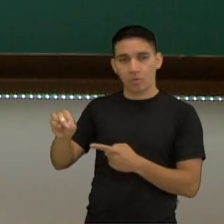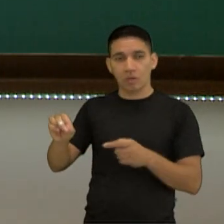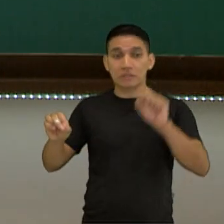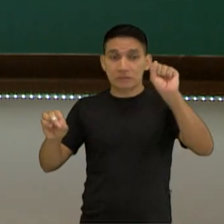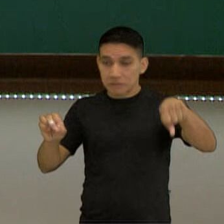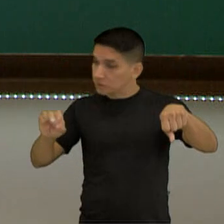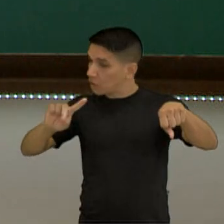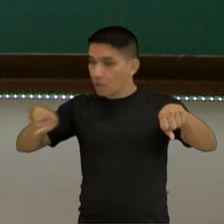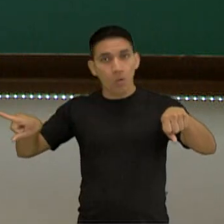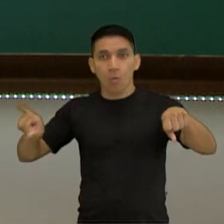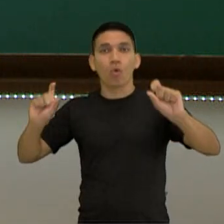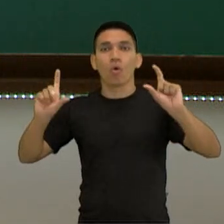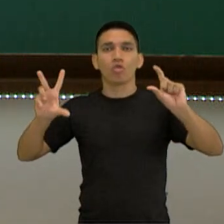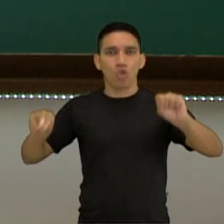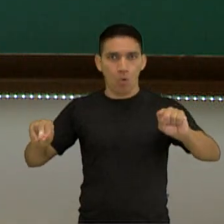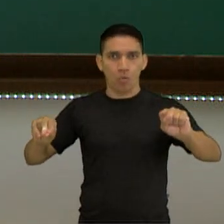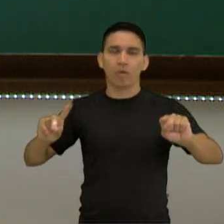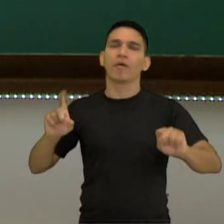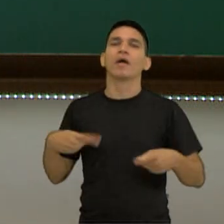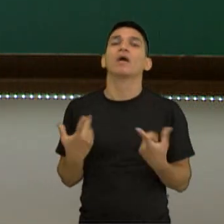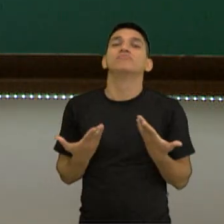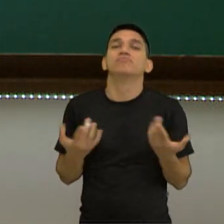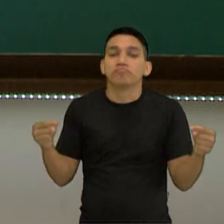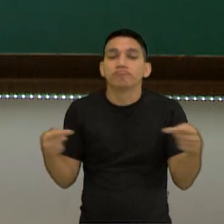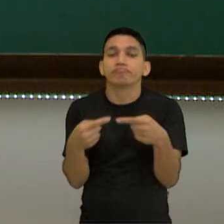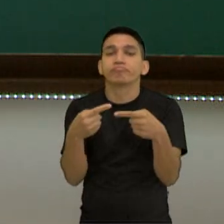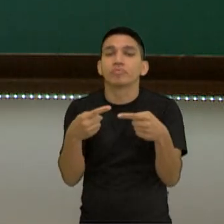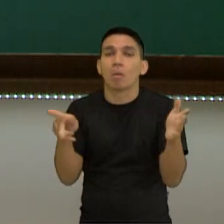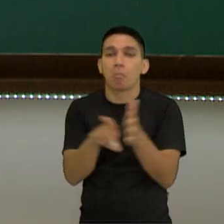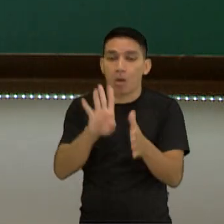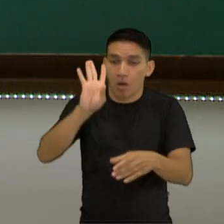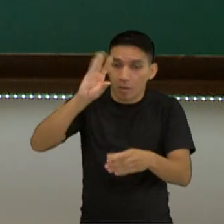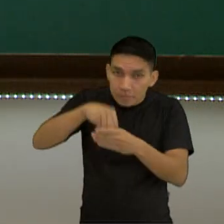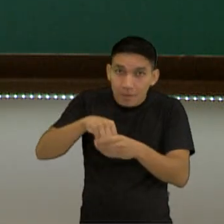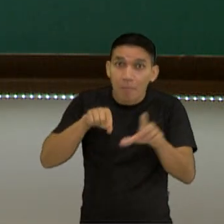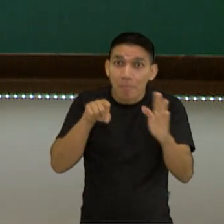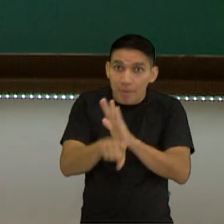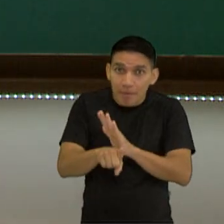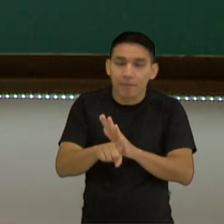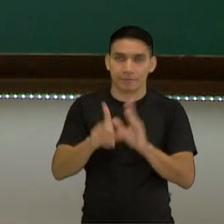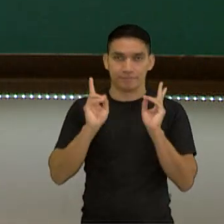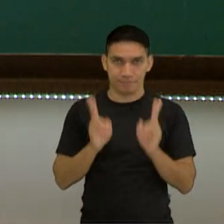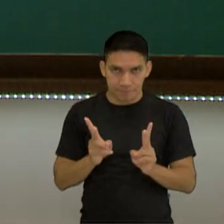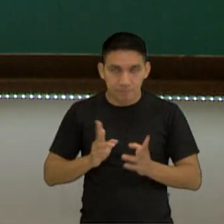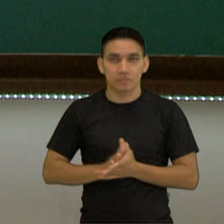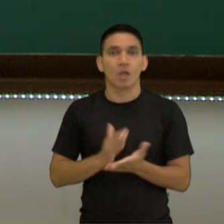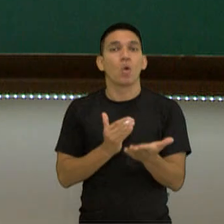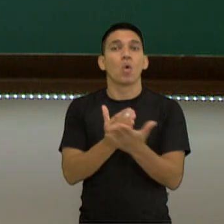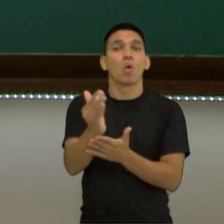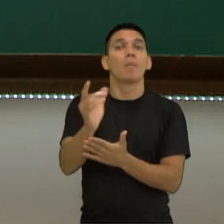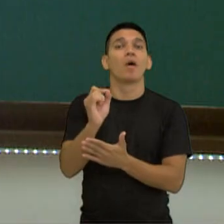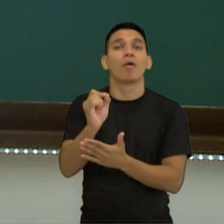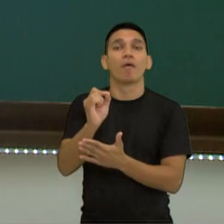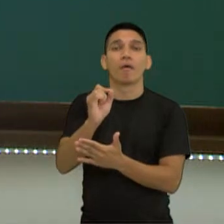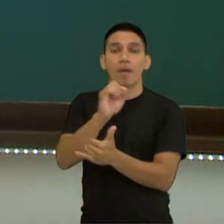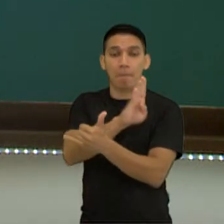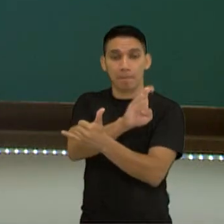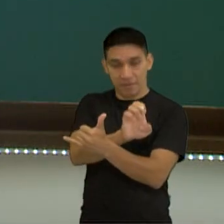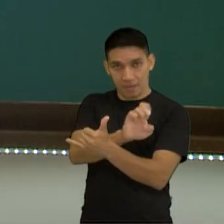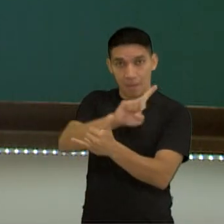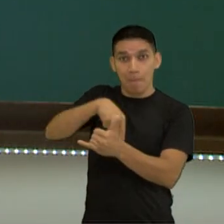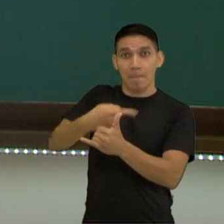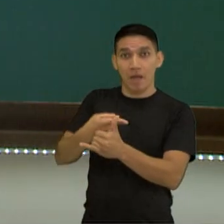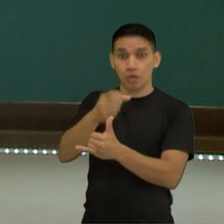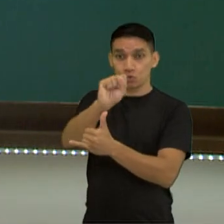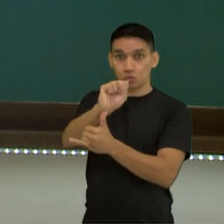ou não, que confirmam ou não a informação que já está na pergunta, iniciamos com o auxiliar, seguido do